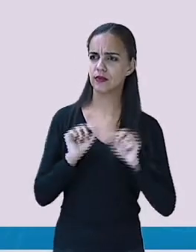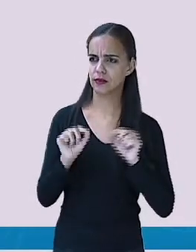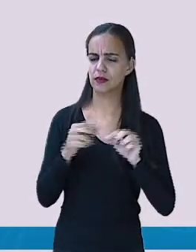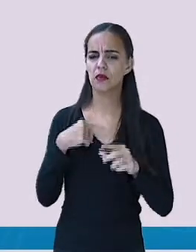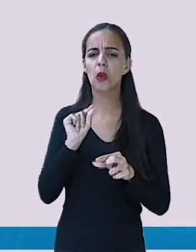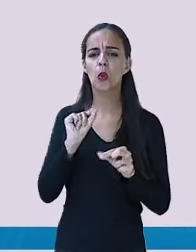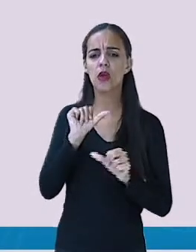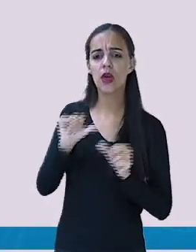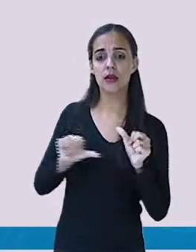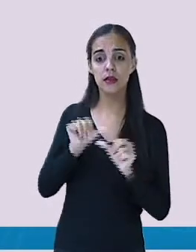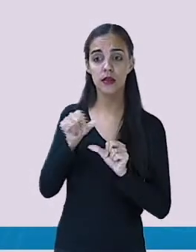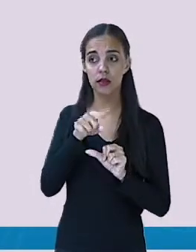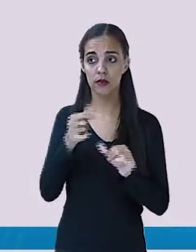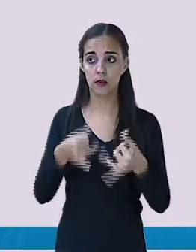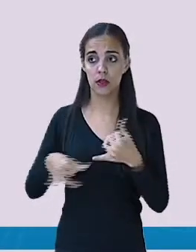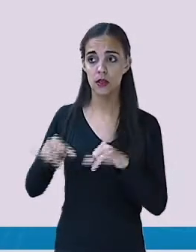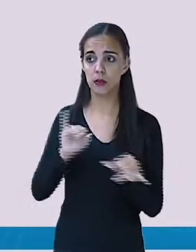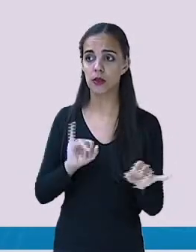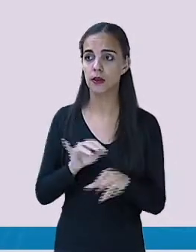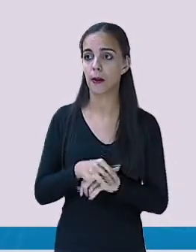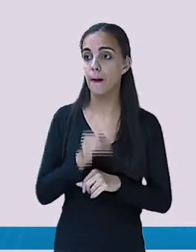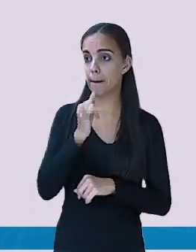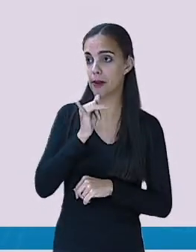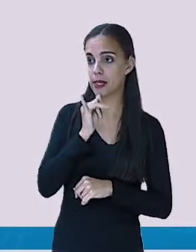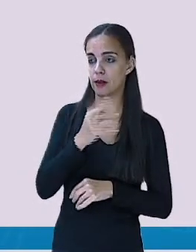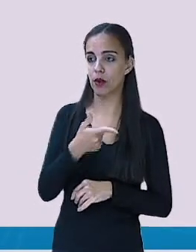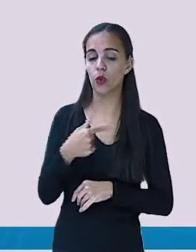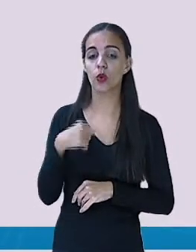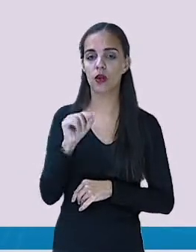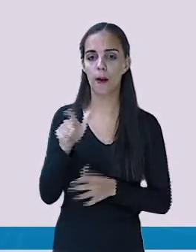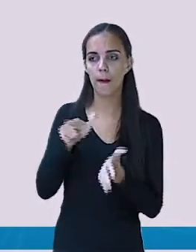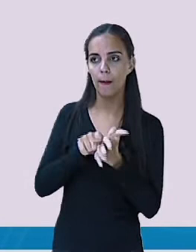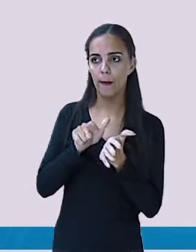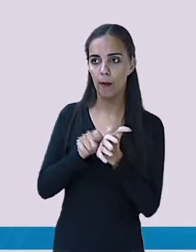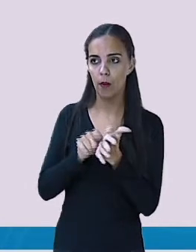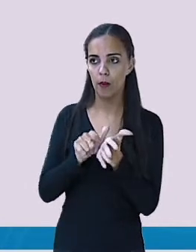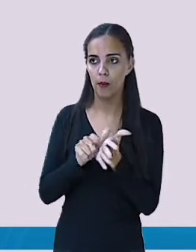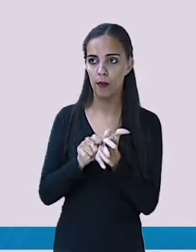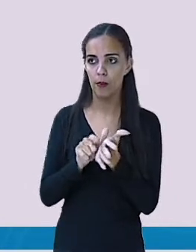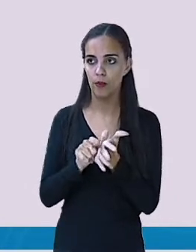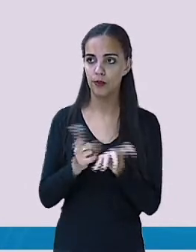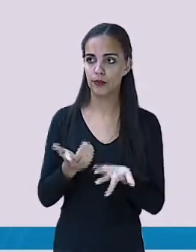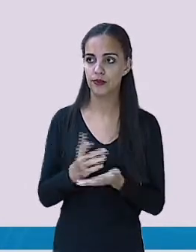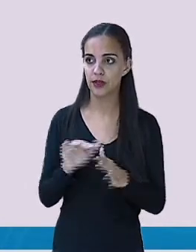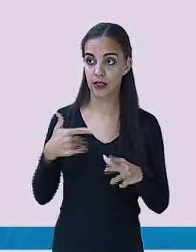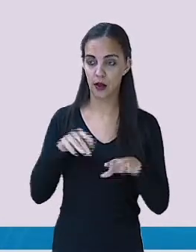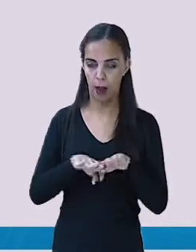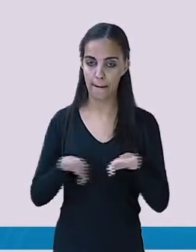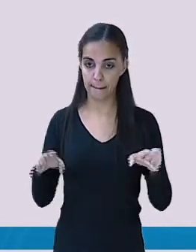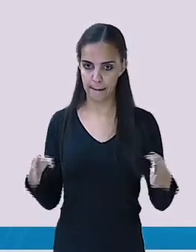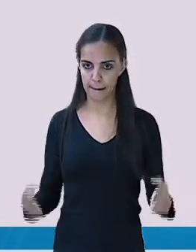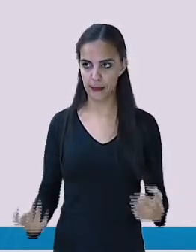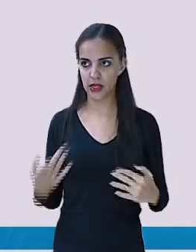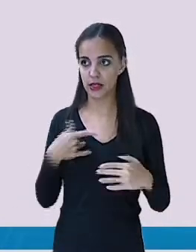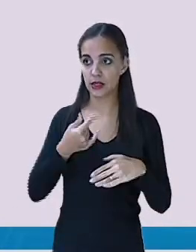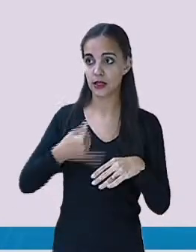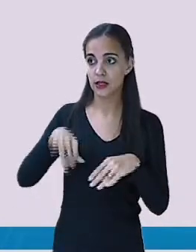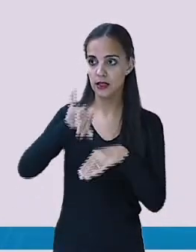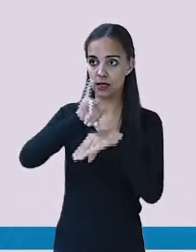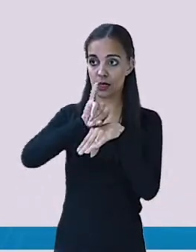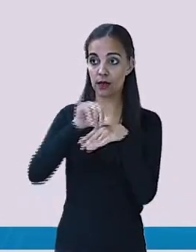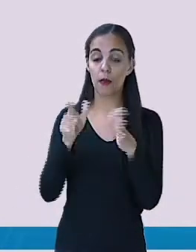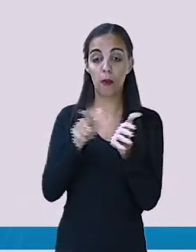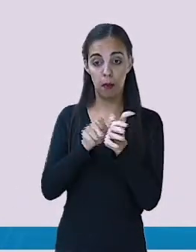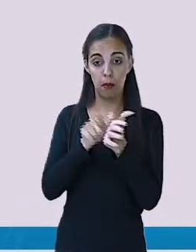de transformação química nós temos aqui uma mesa Vamos ver que é uma mesa e